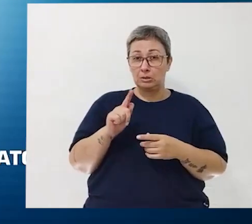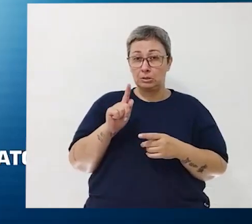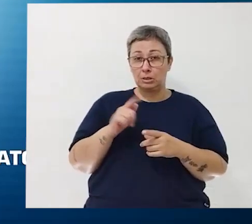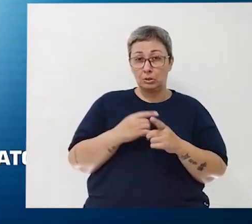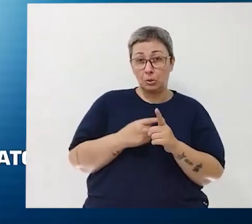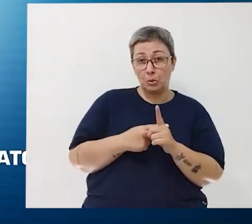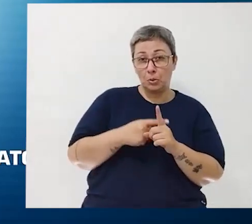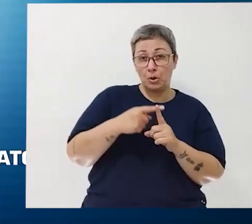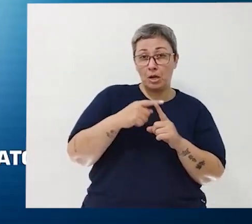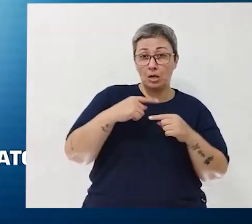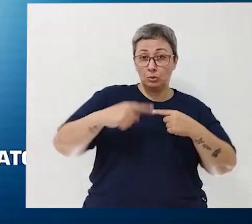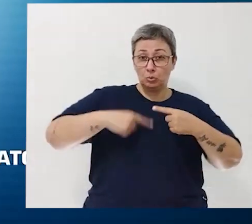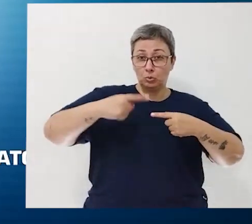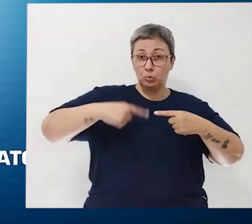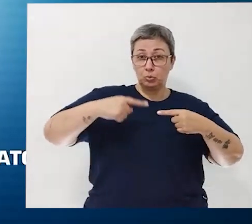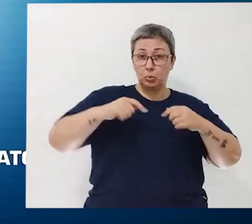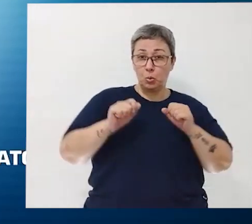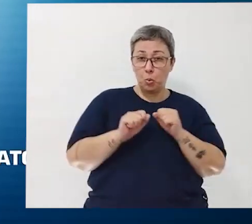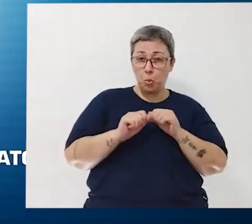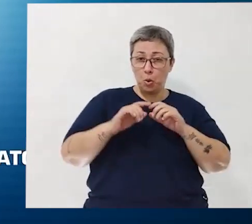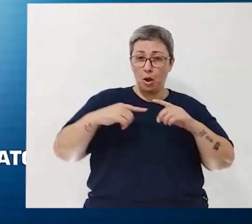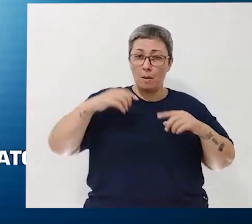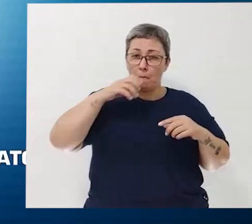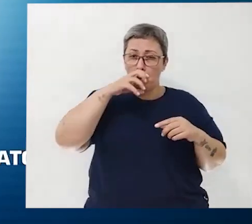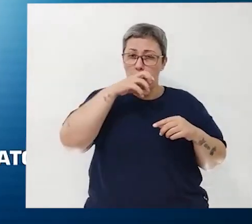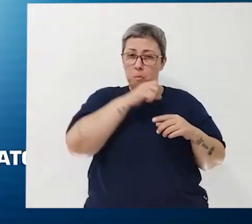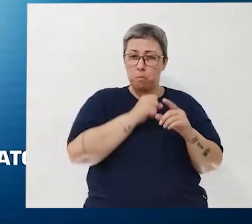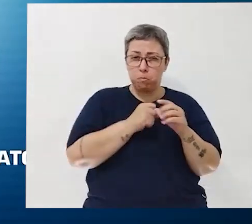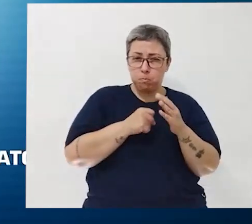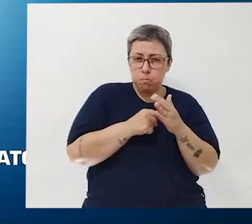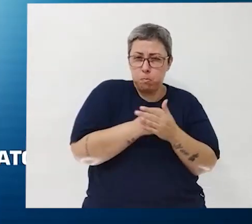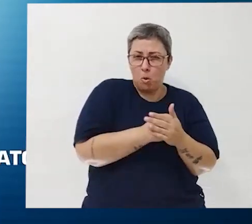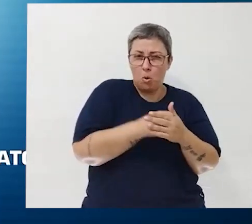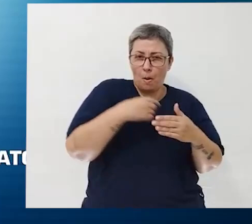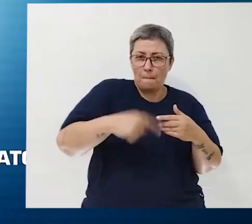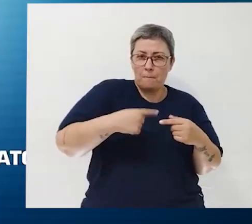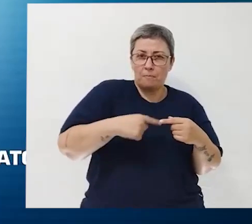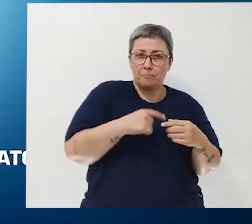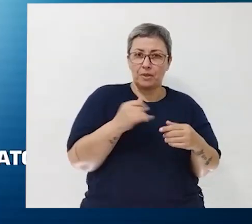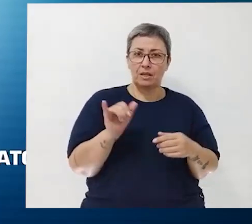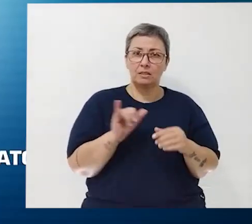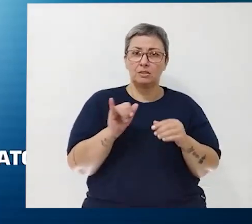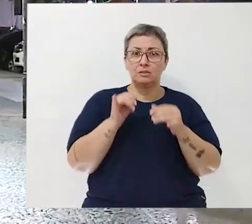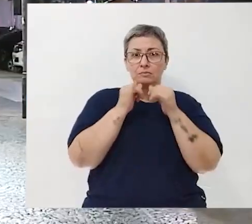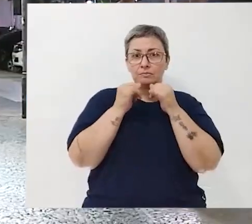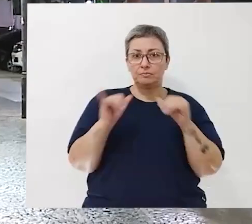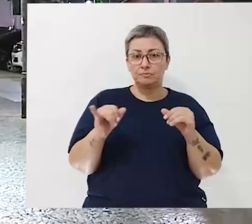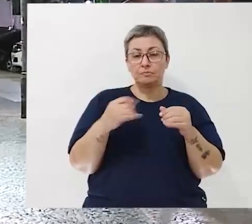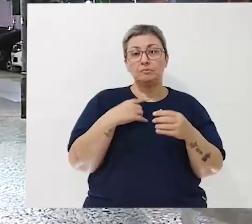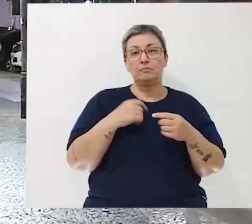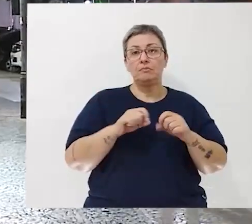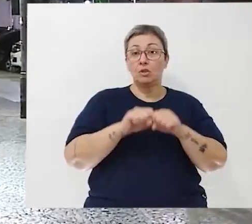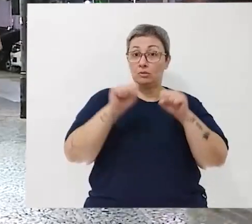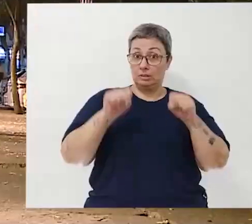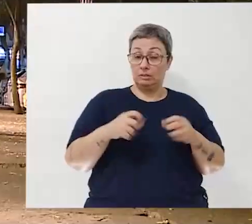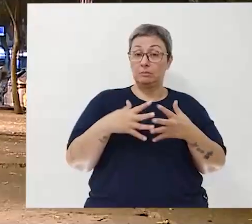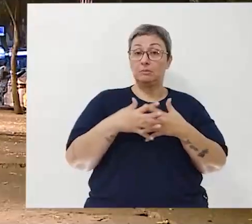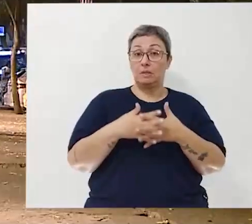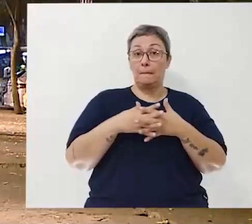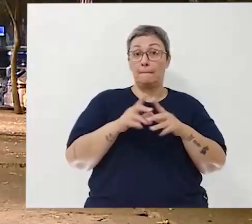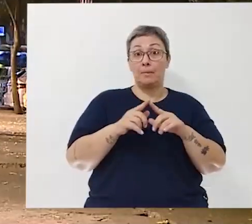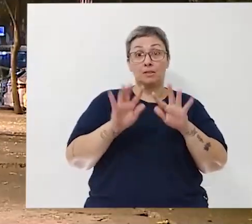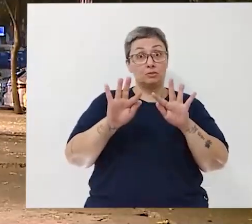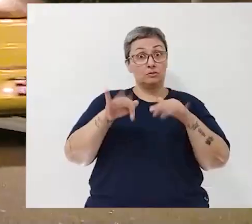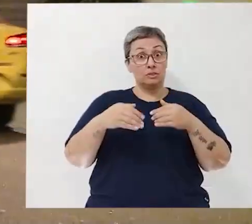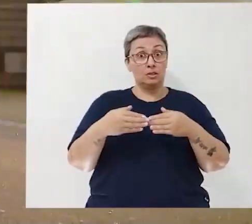passa então pelos geradores de vapor. A alta pressão do vapor gira a turbina e produz energia elétrica. Um sistema complicado, mas que no